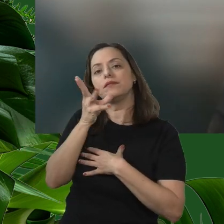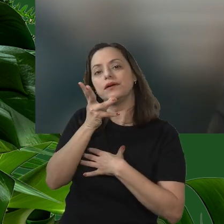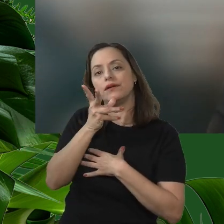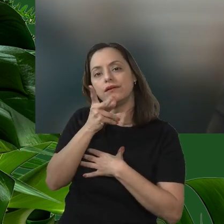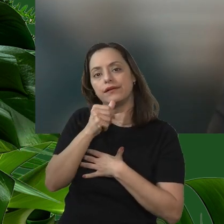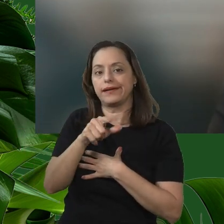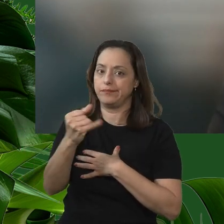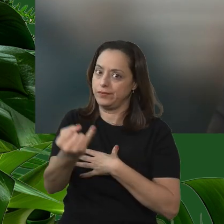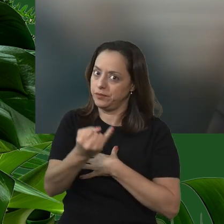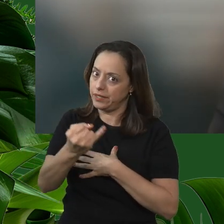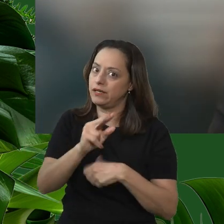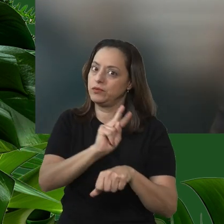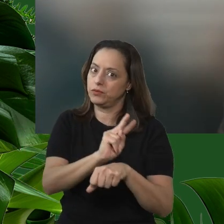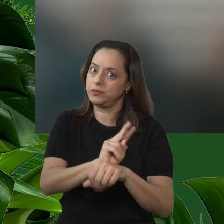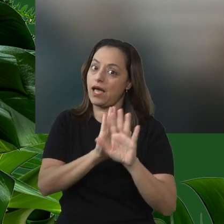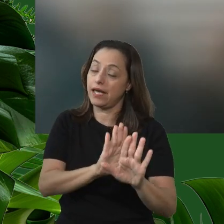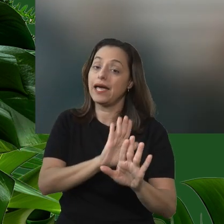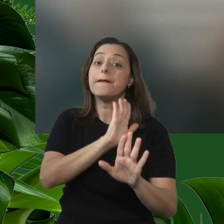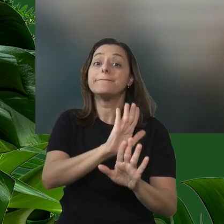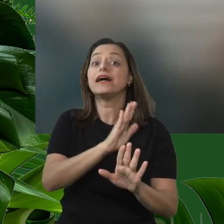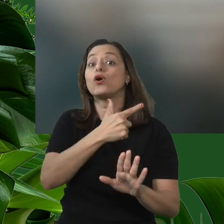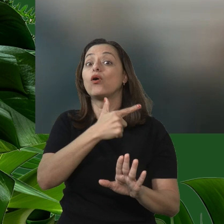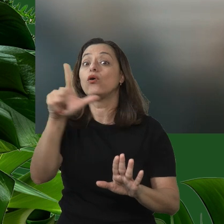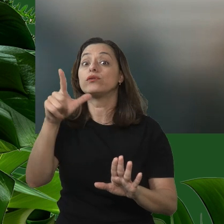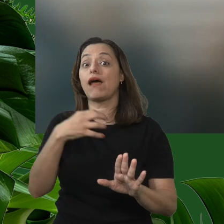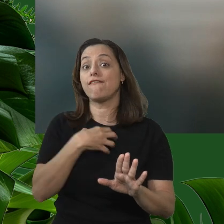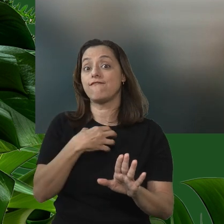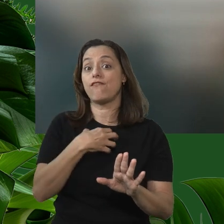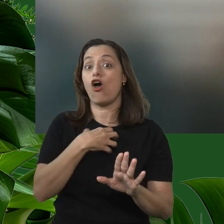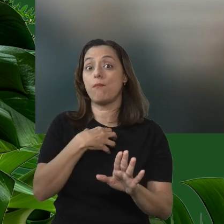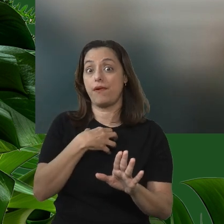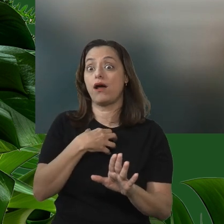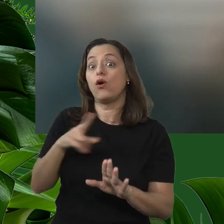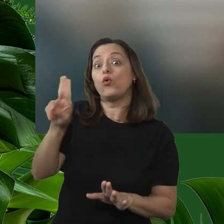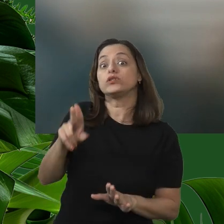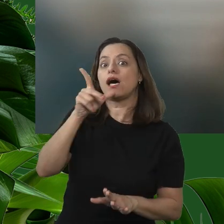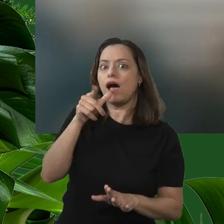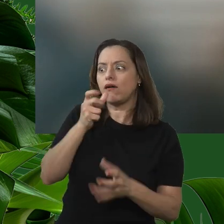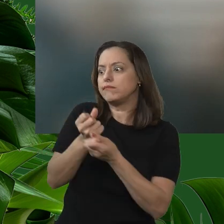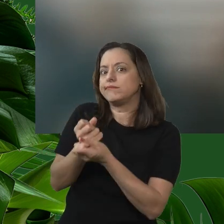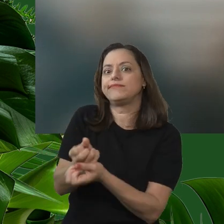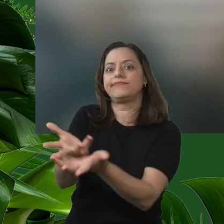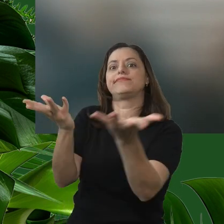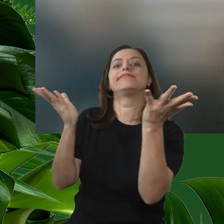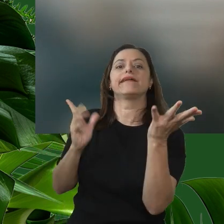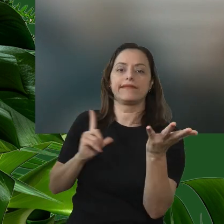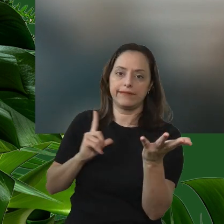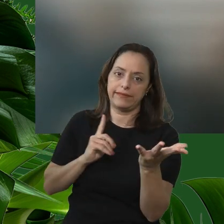ser pensado e cuidado, mas a gente tem que pensar que isso é uma pequena parcela da água que a gente usa, né? A